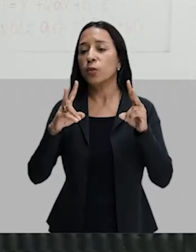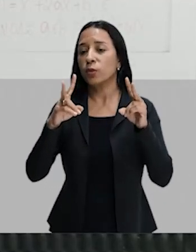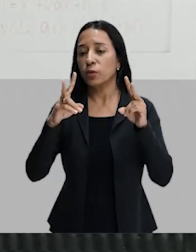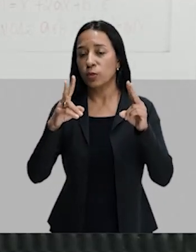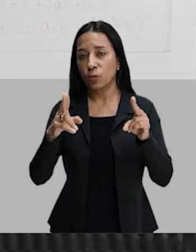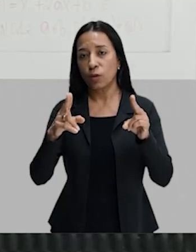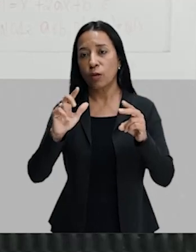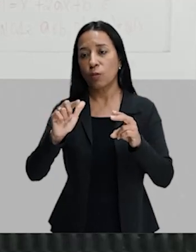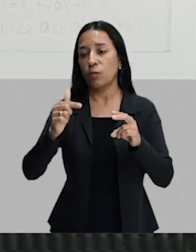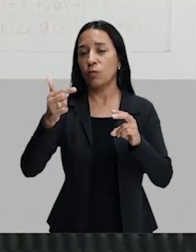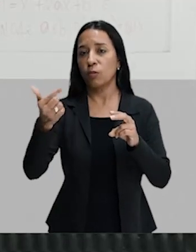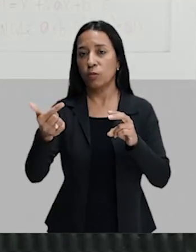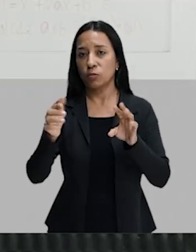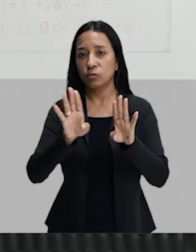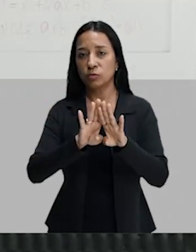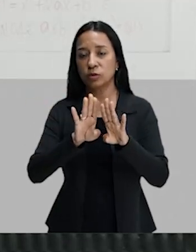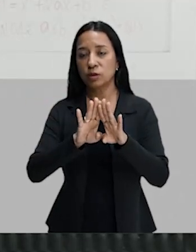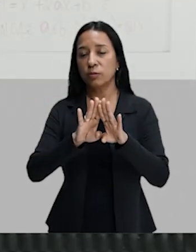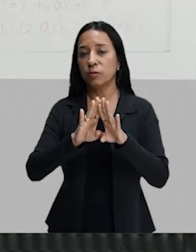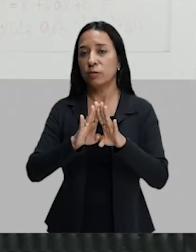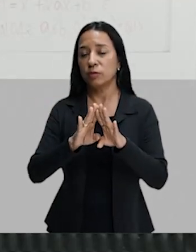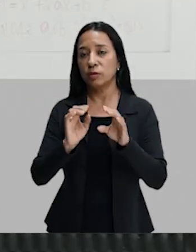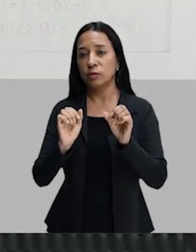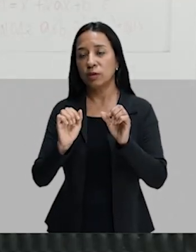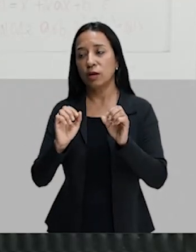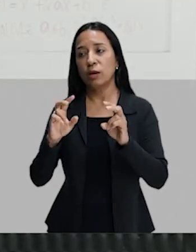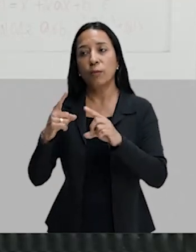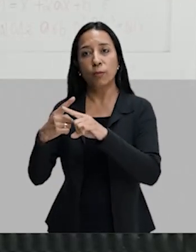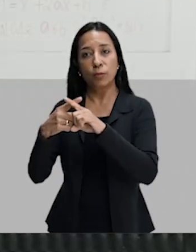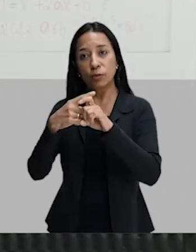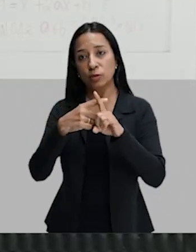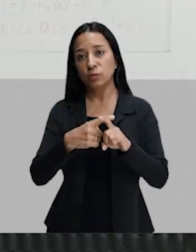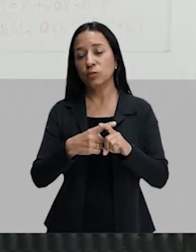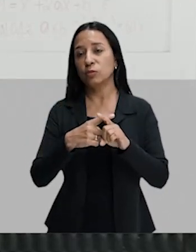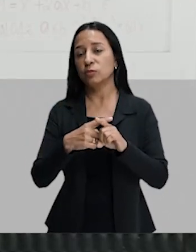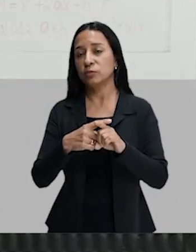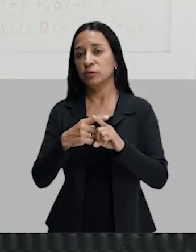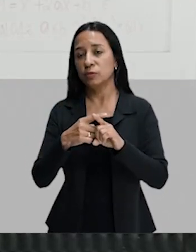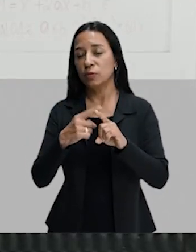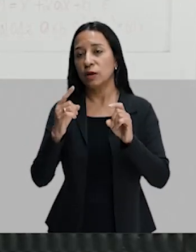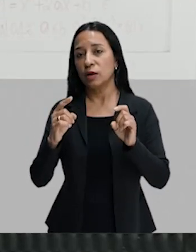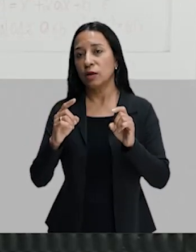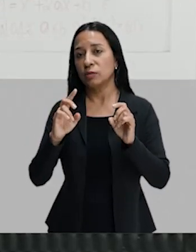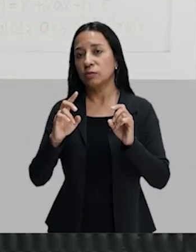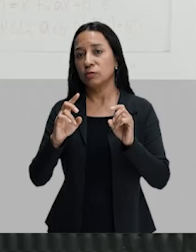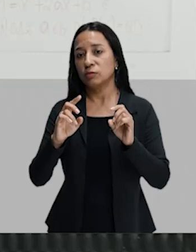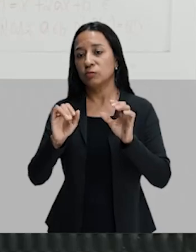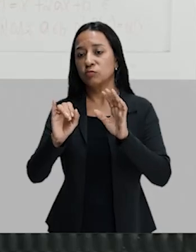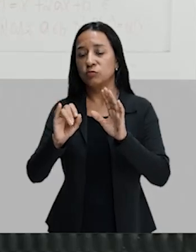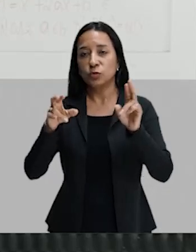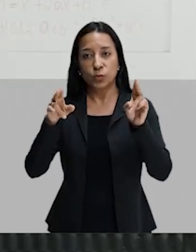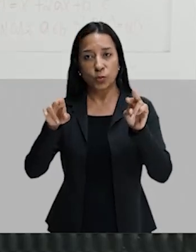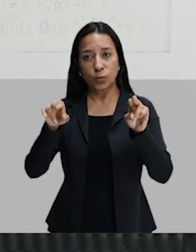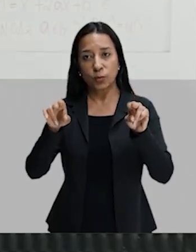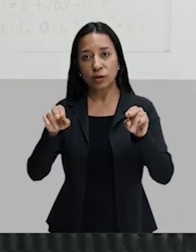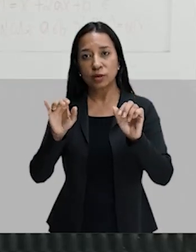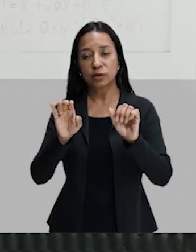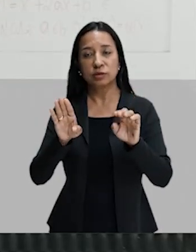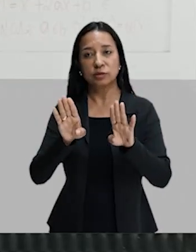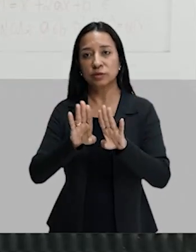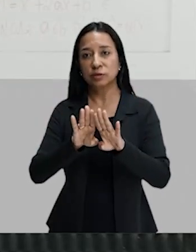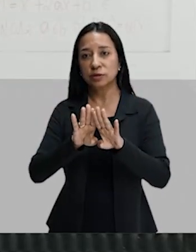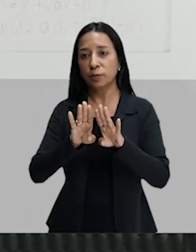de polinômios idênticos, e também o conceito de polinômio identicamente nulo, certo? Então vem